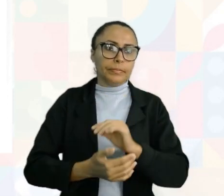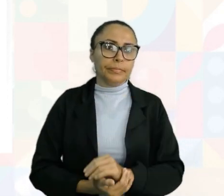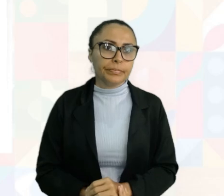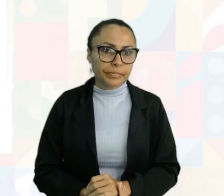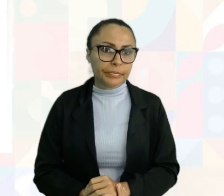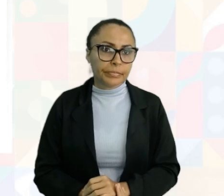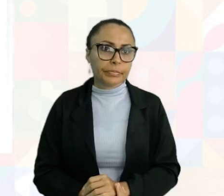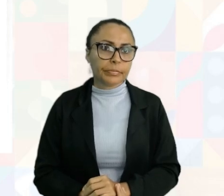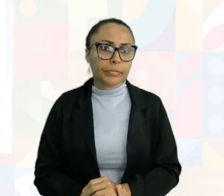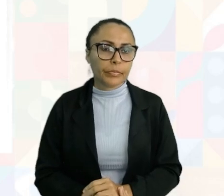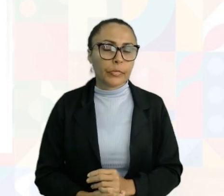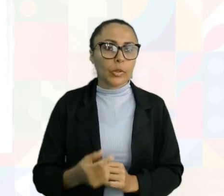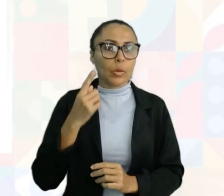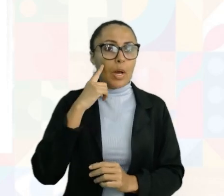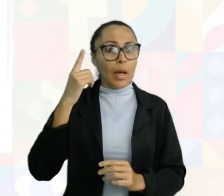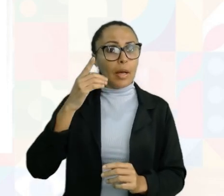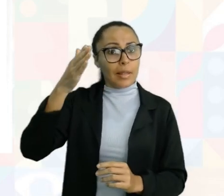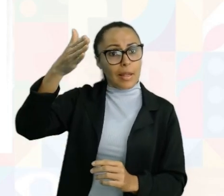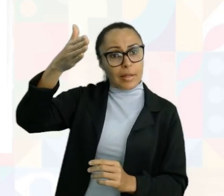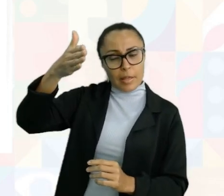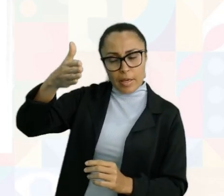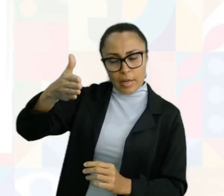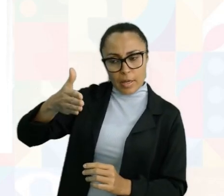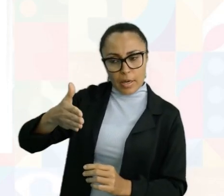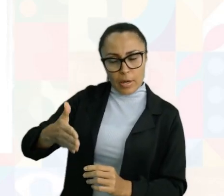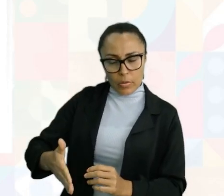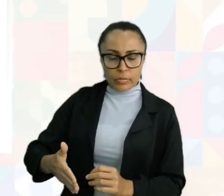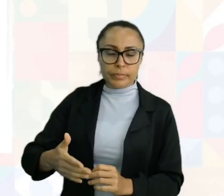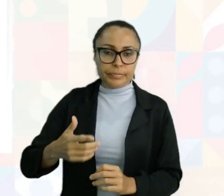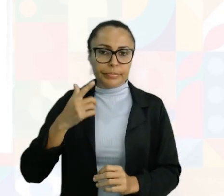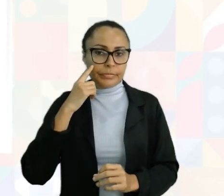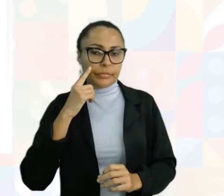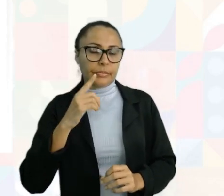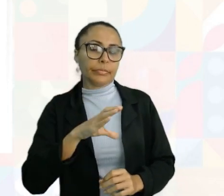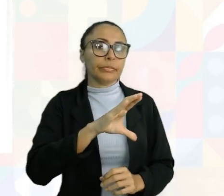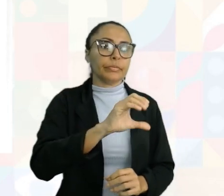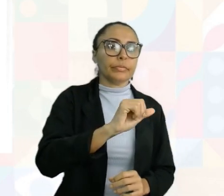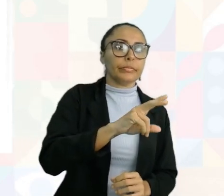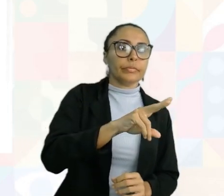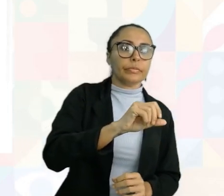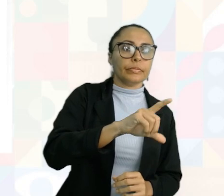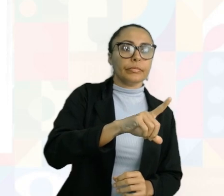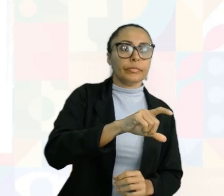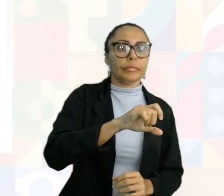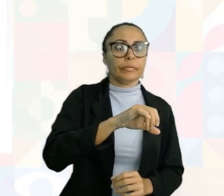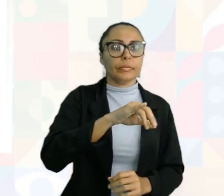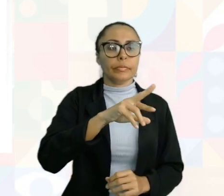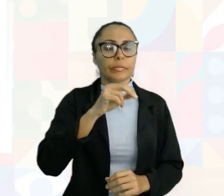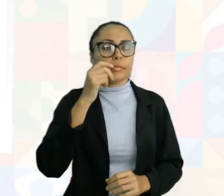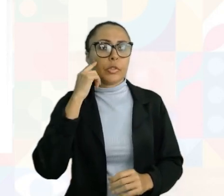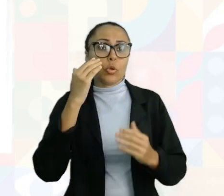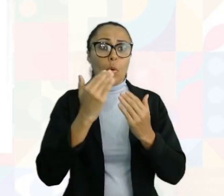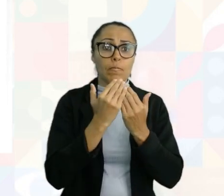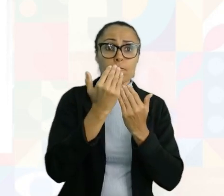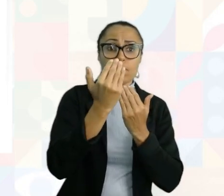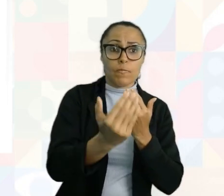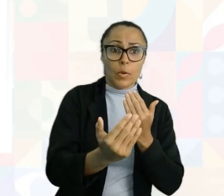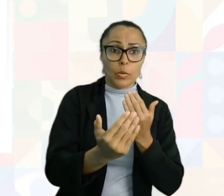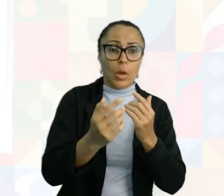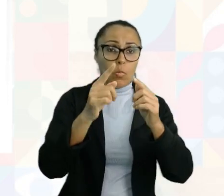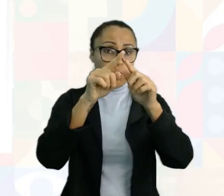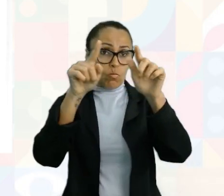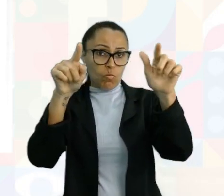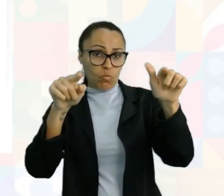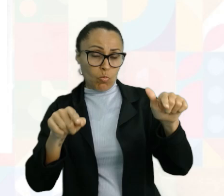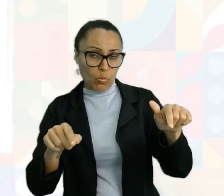redutores da lateral. Ou seja, no caso da perspectiva cavaleira, somente a face frontal, a vista